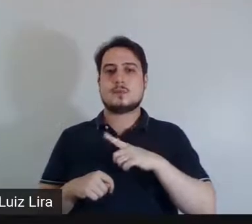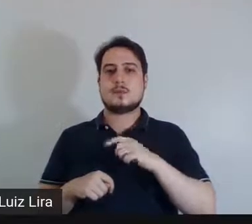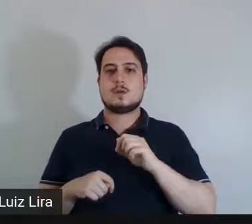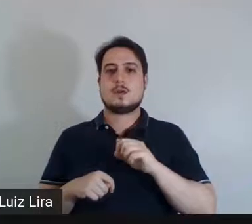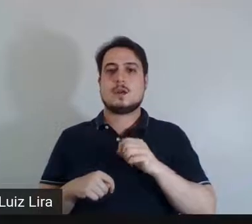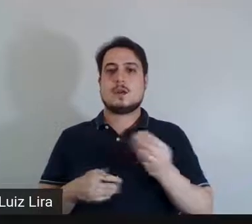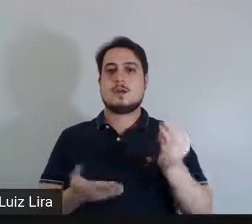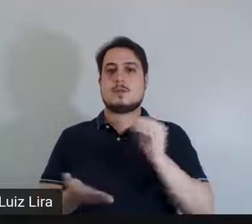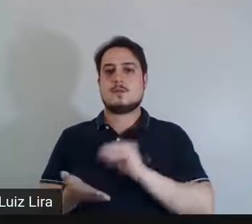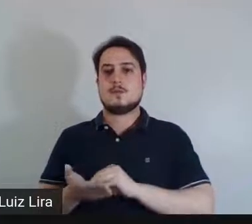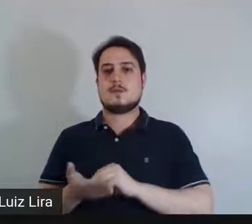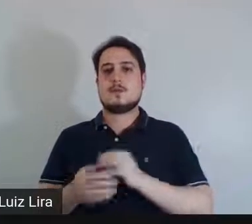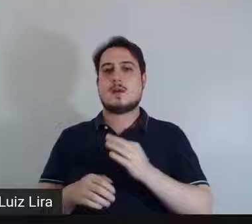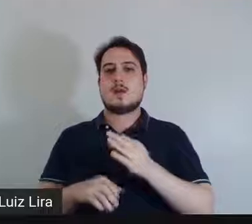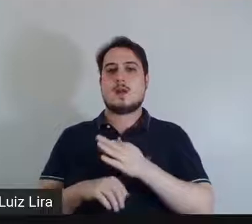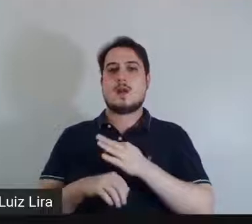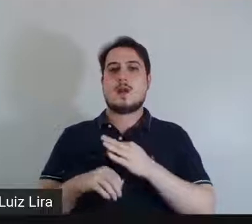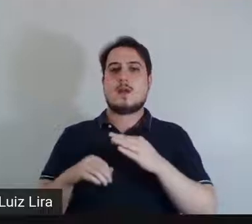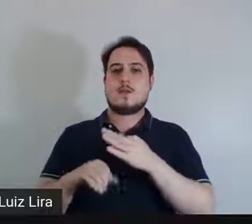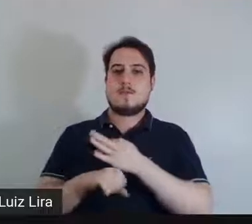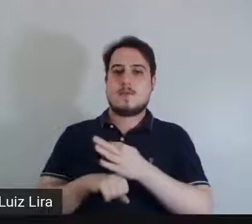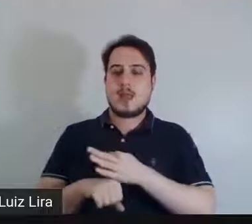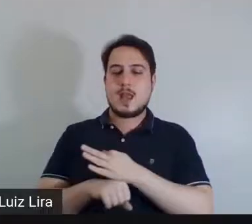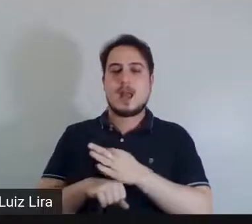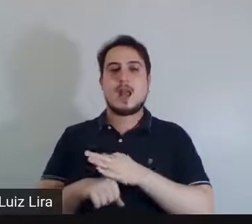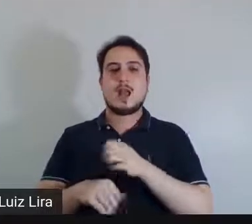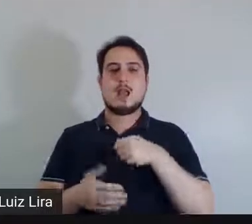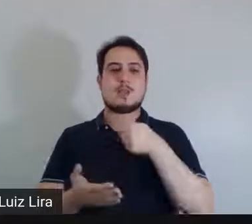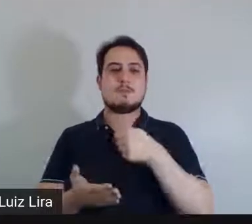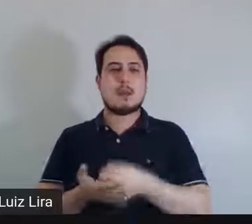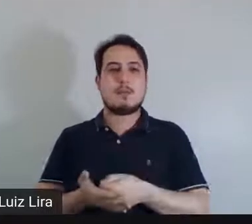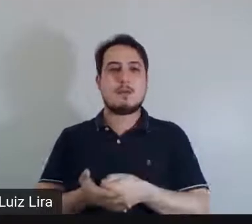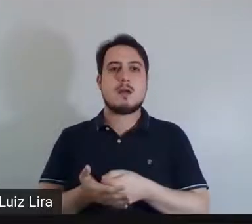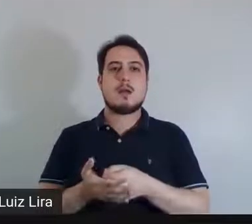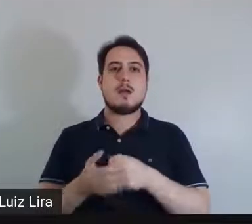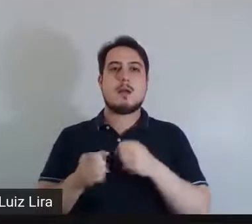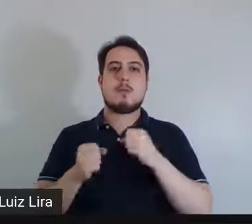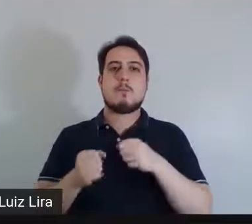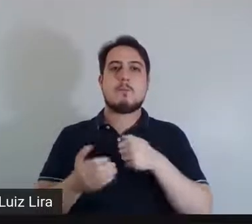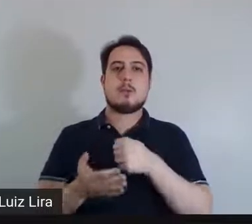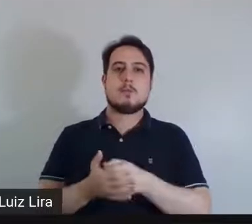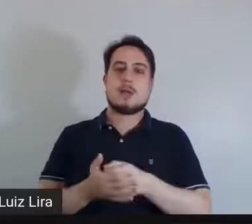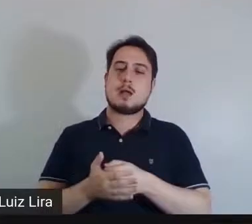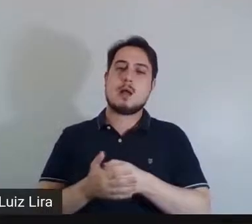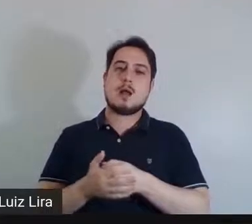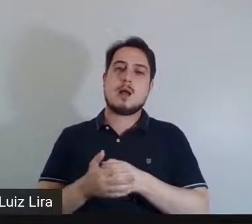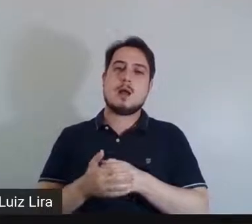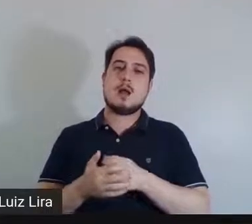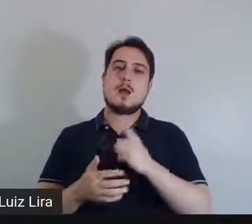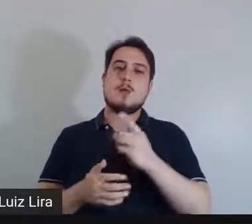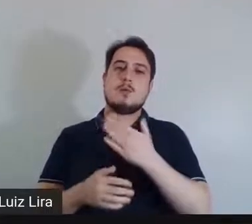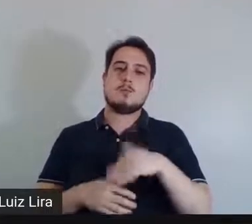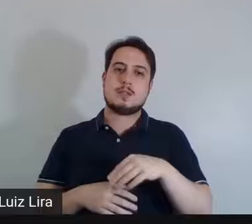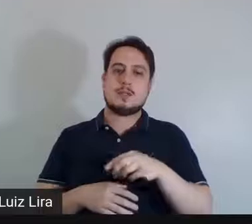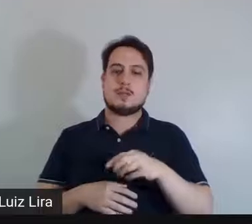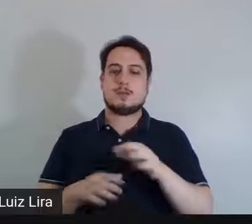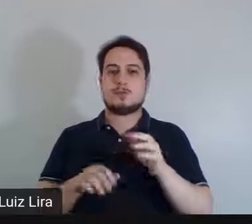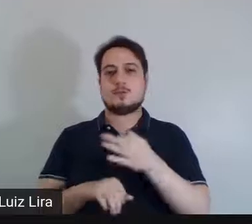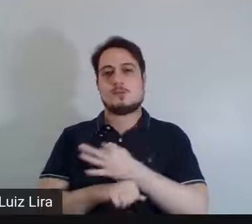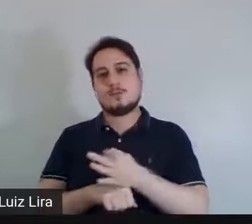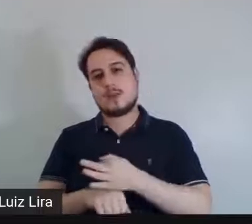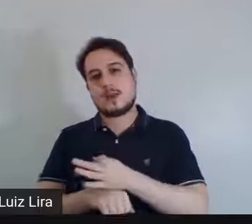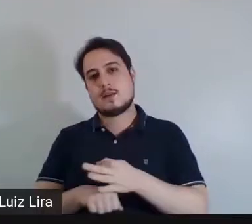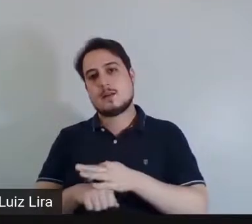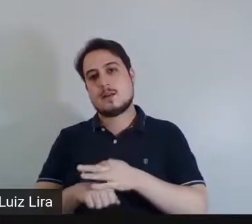de férias, a formalização toda, né, de pagamento, pode pagar o terço de férias junto com 13º, fez várias